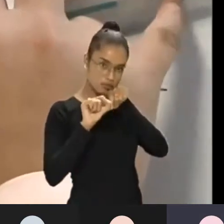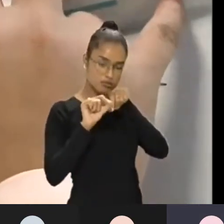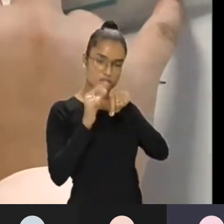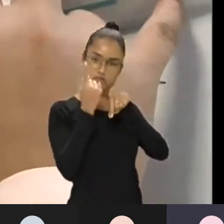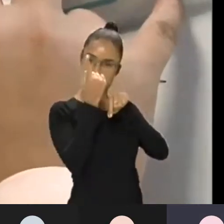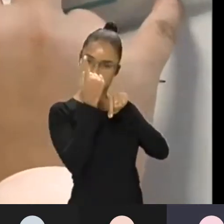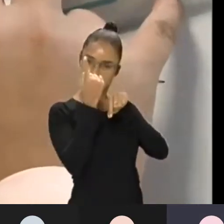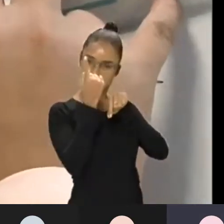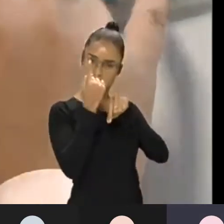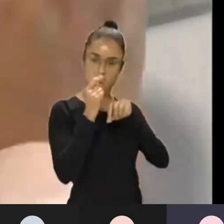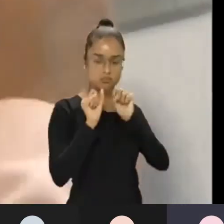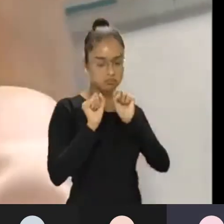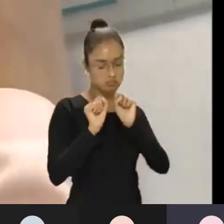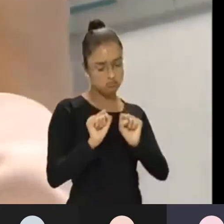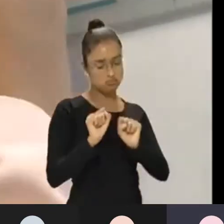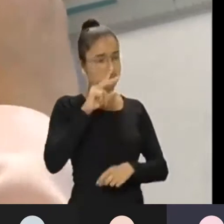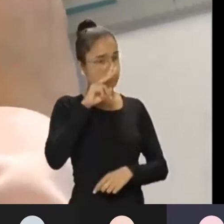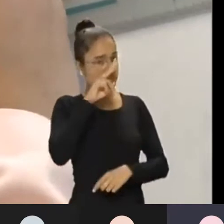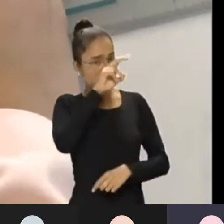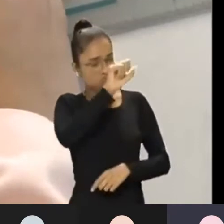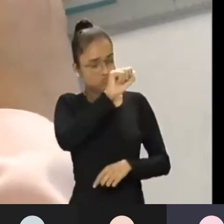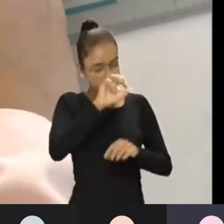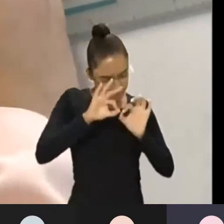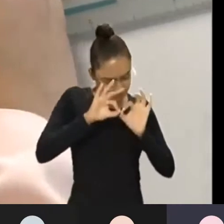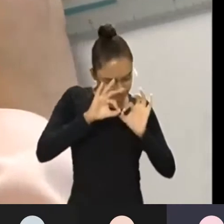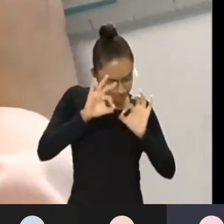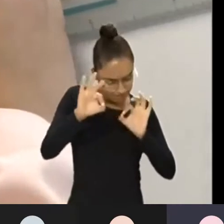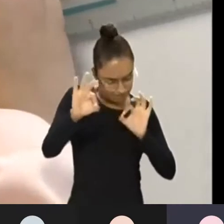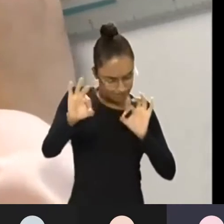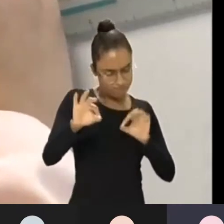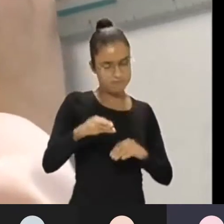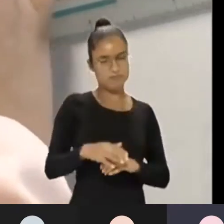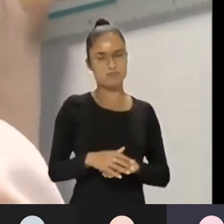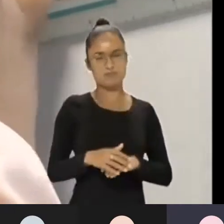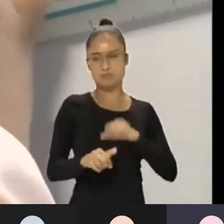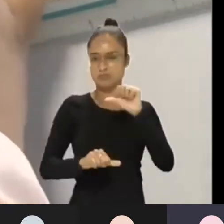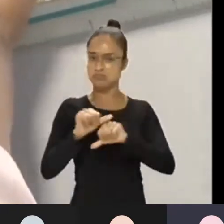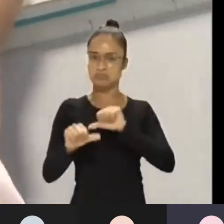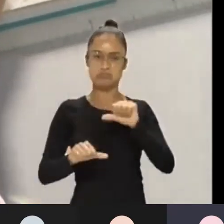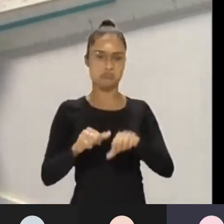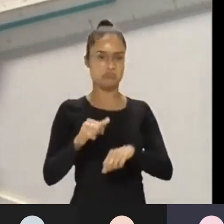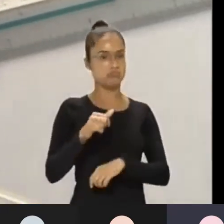Posso fazer o traçado forte, já porque isso não vai se alterar.